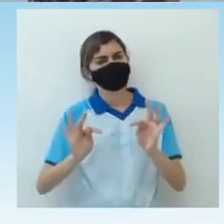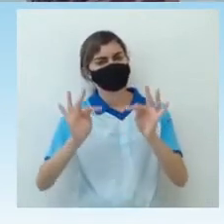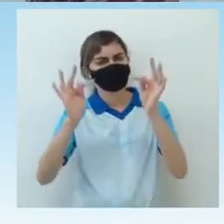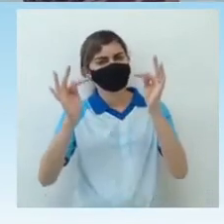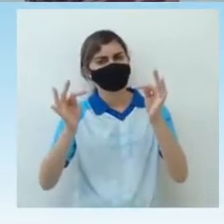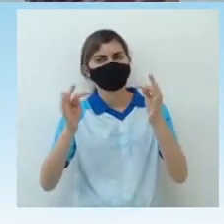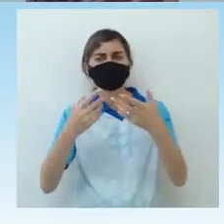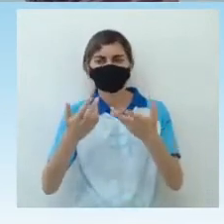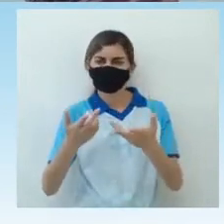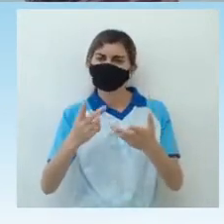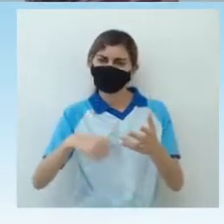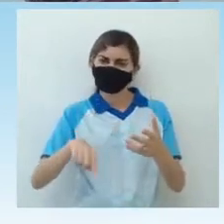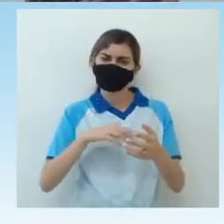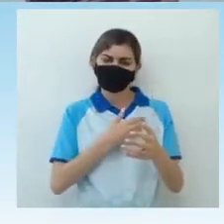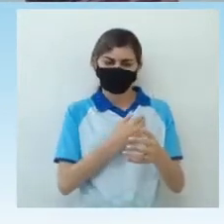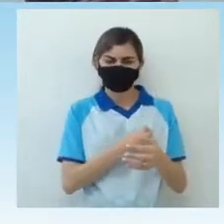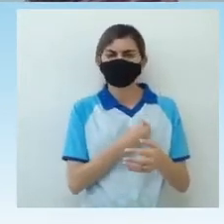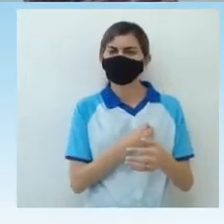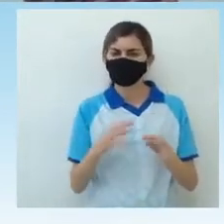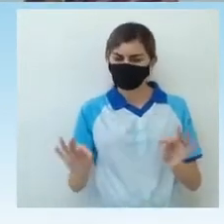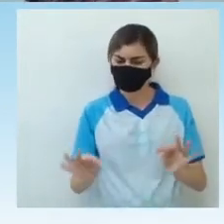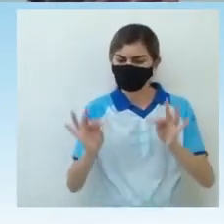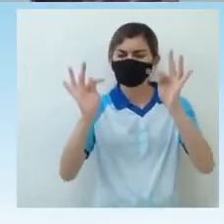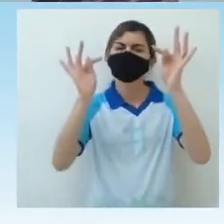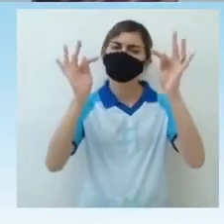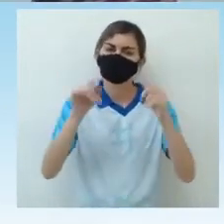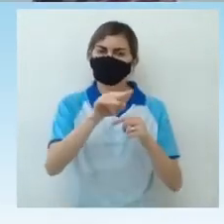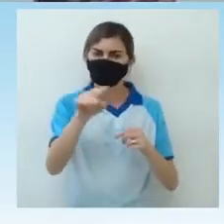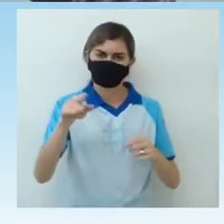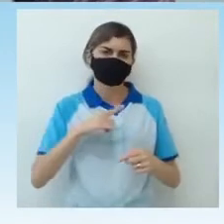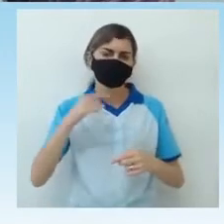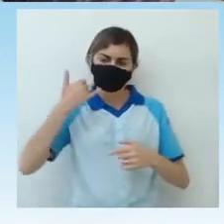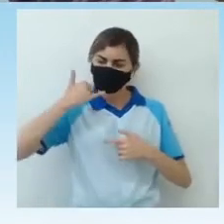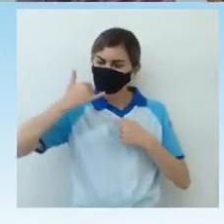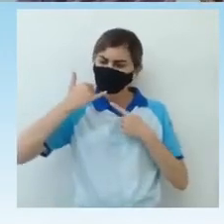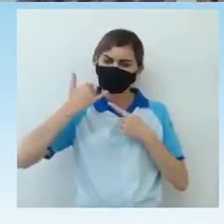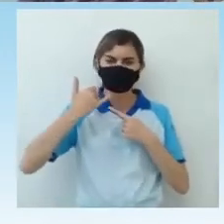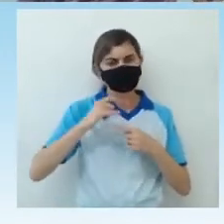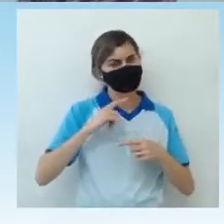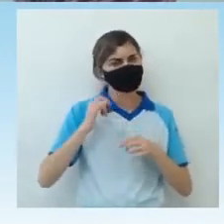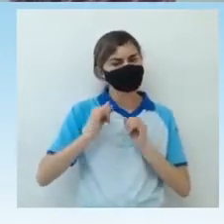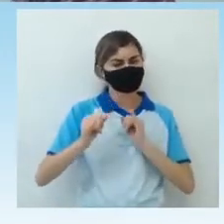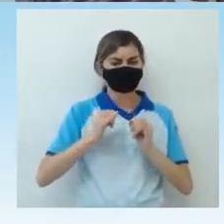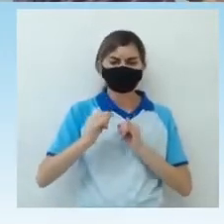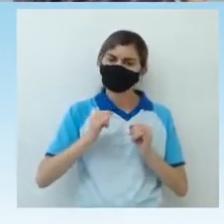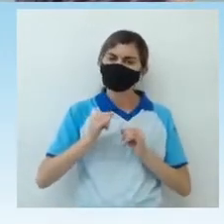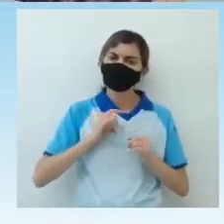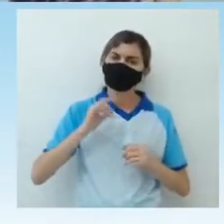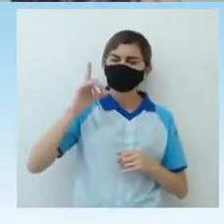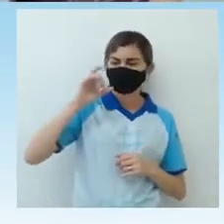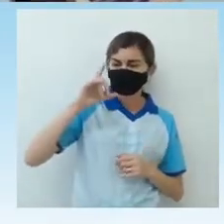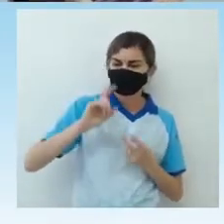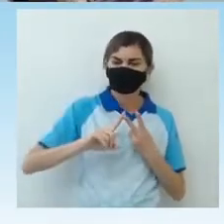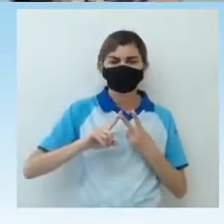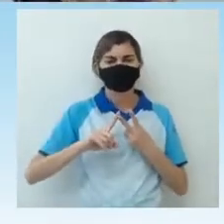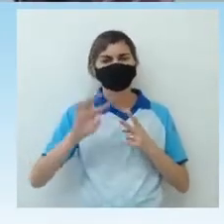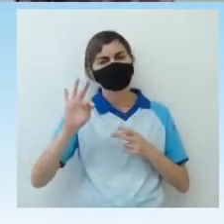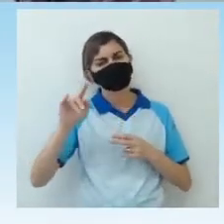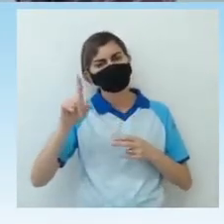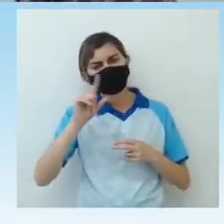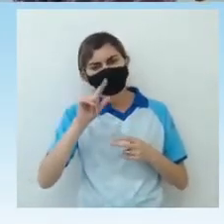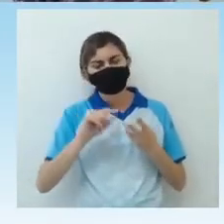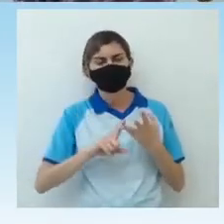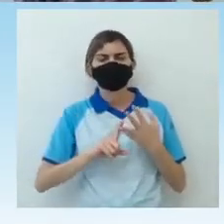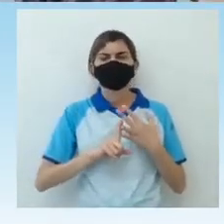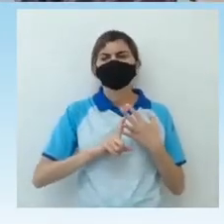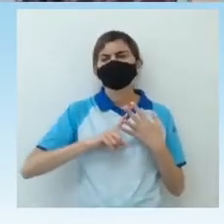Então, se nós estamos vivendo nessa base da tecnologia, se você tem um celular que tem acesso à internet, está no Instagram, está no TikTok, se